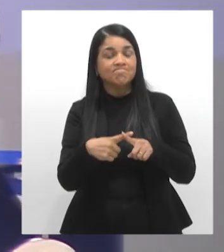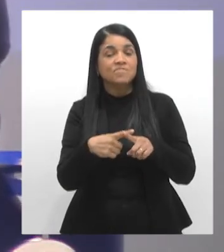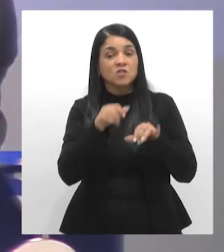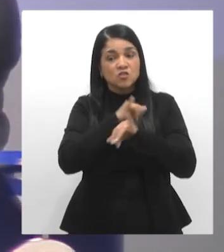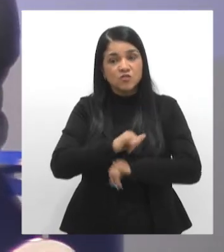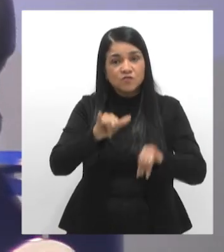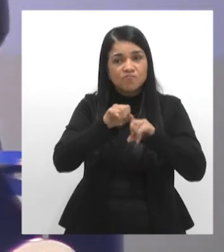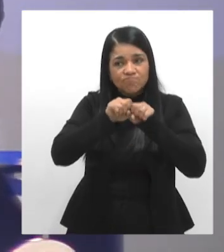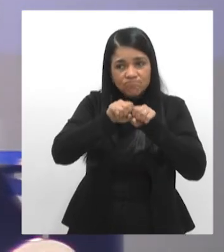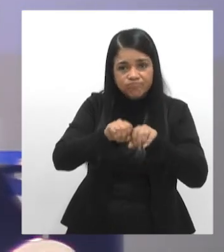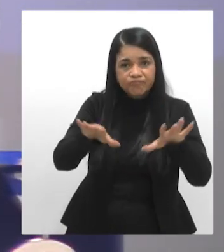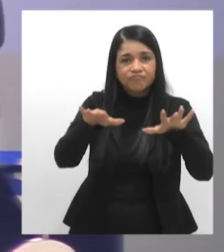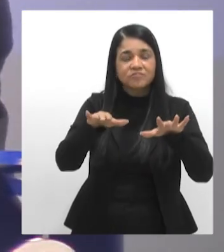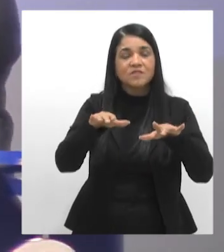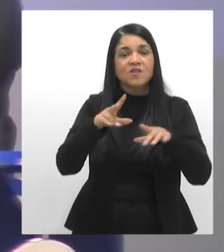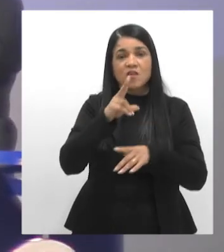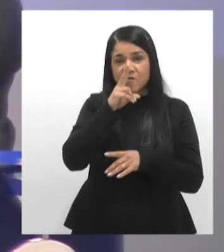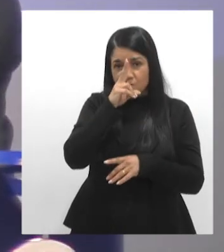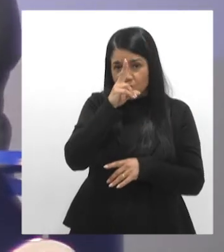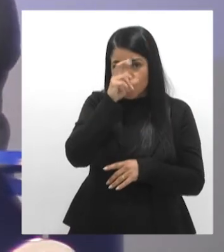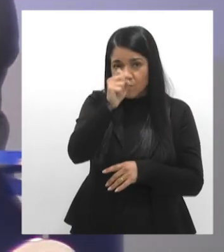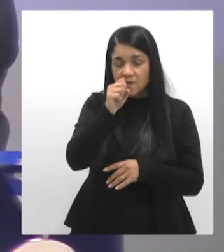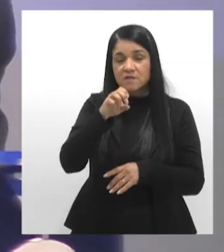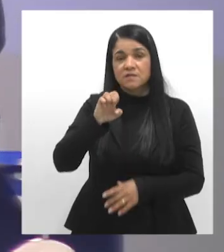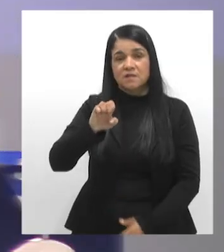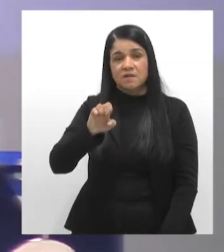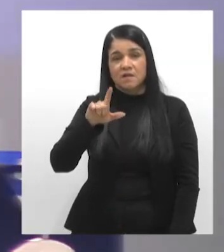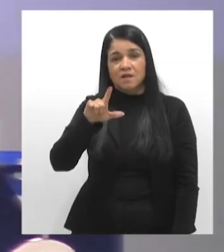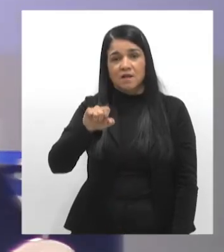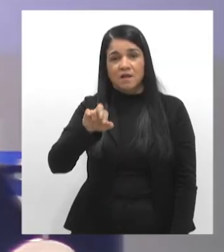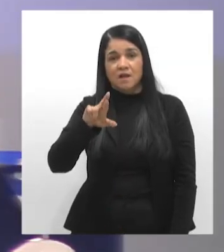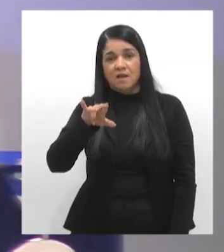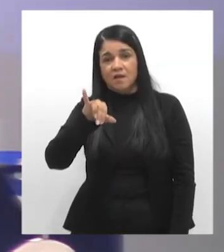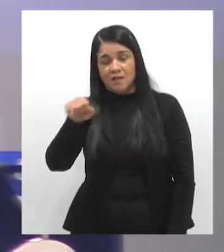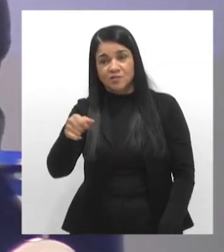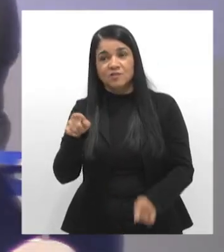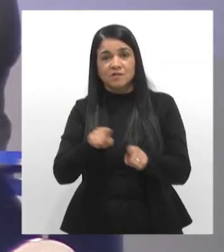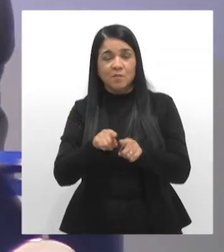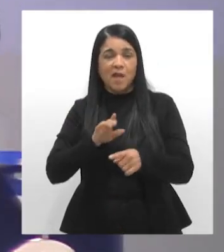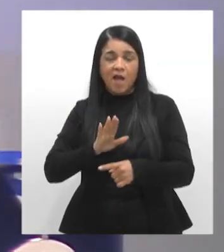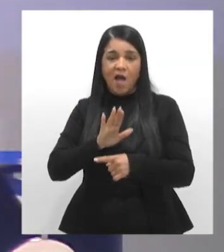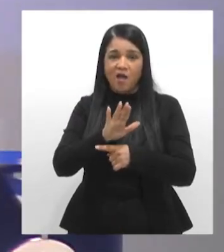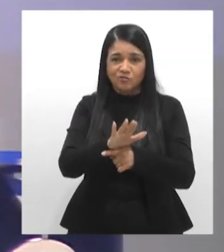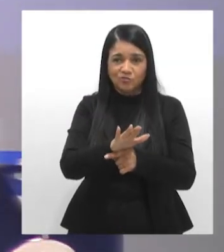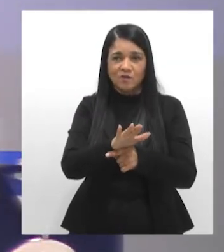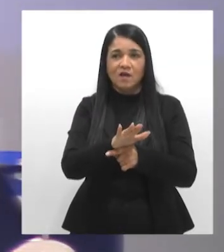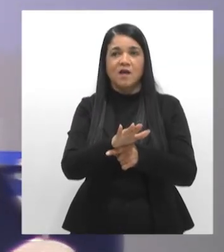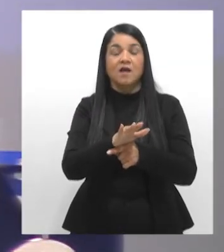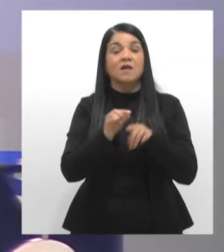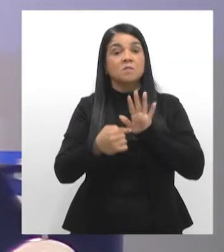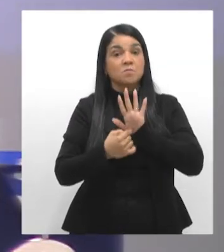fortalecer a ELERJ e, ao mesmo tempo, mostrar que, para